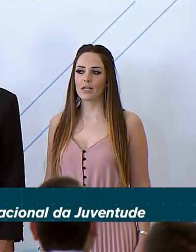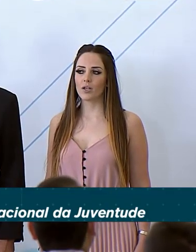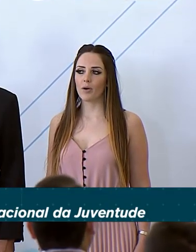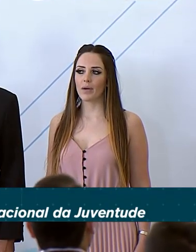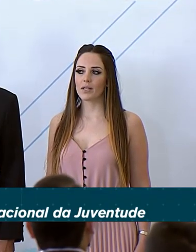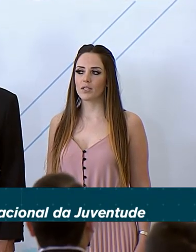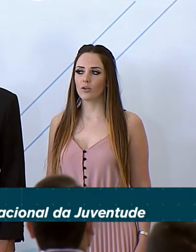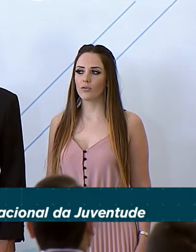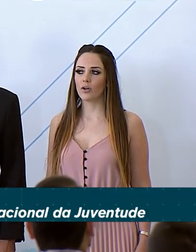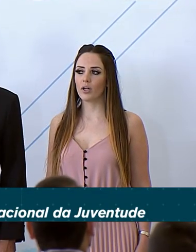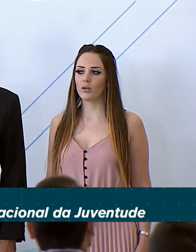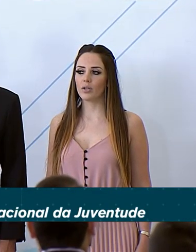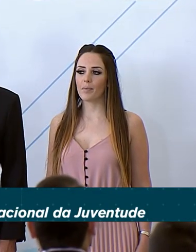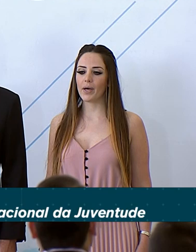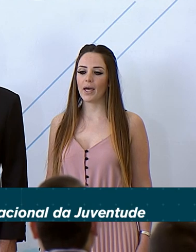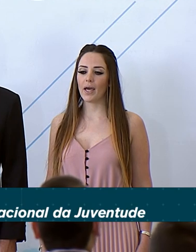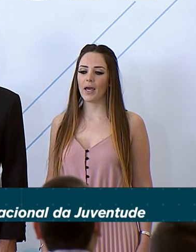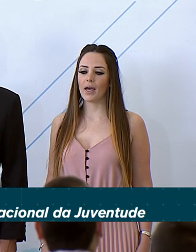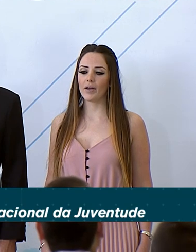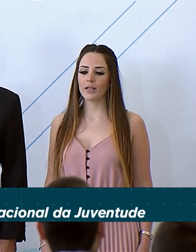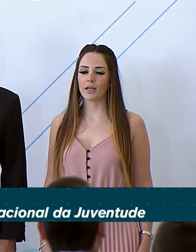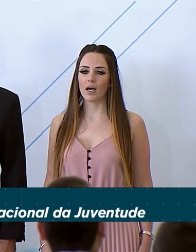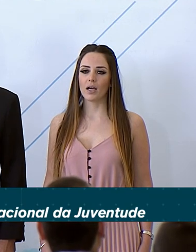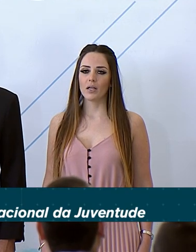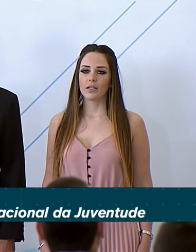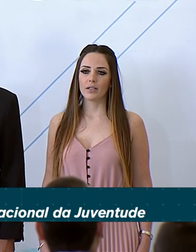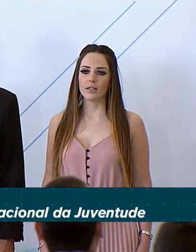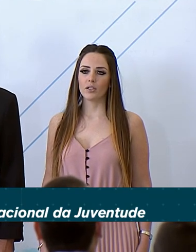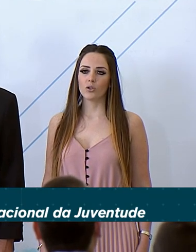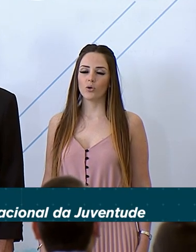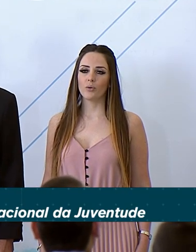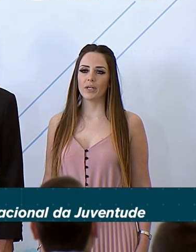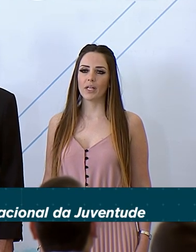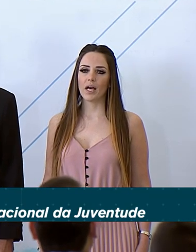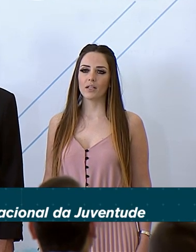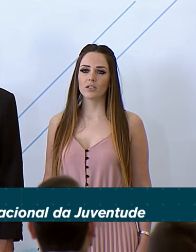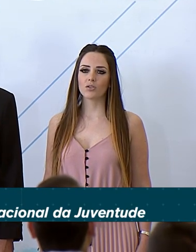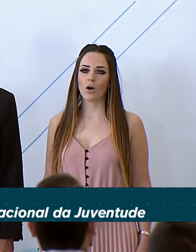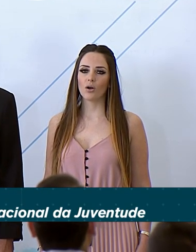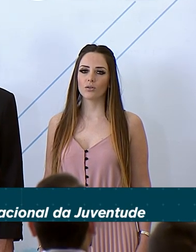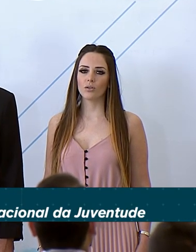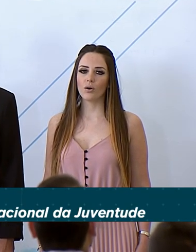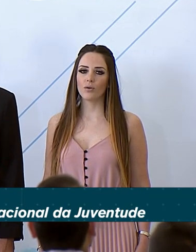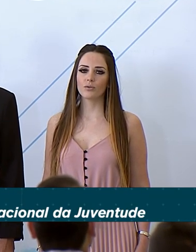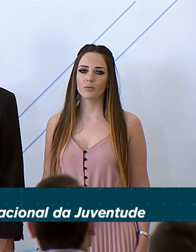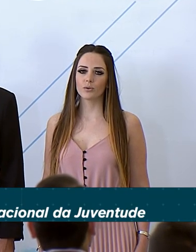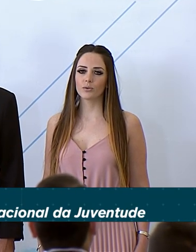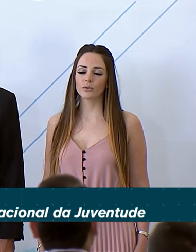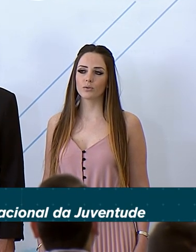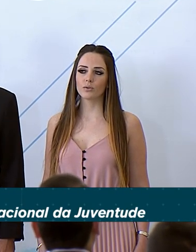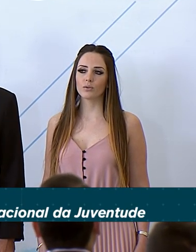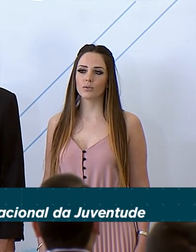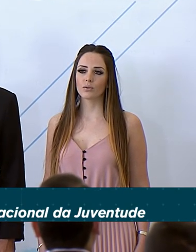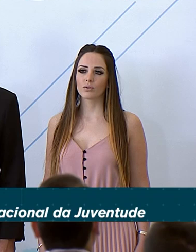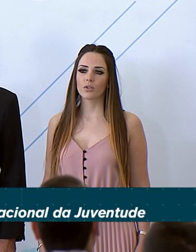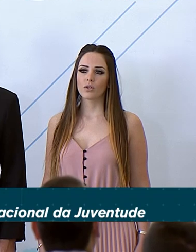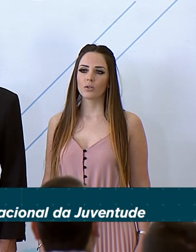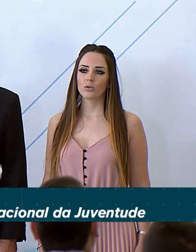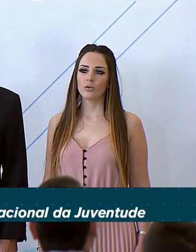fogo das ondas e porão da América, iluminado ao sol do novo